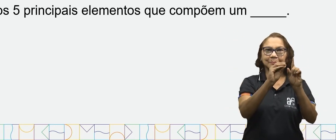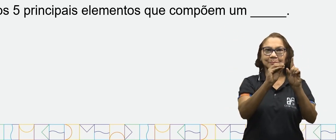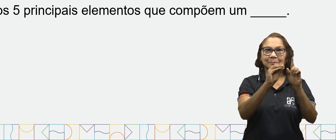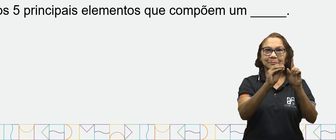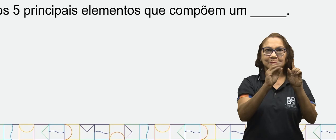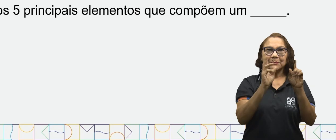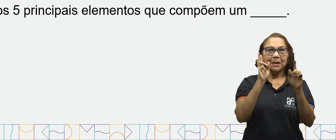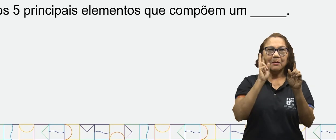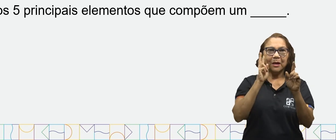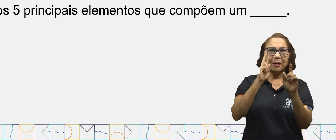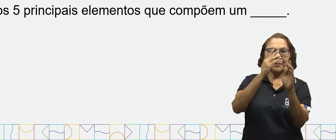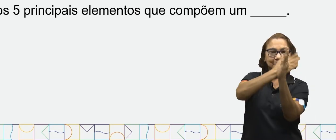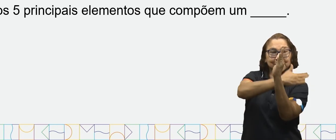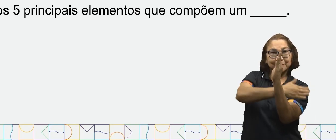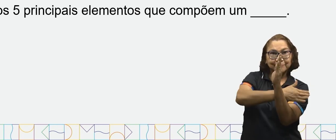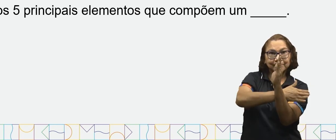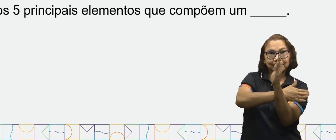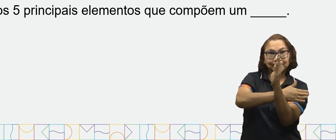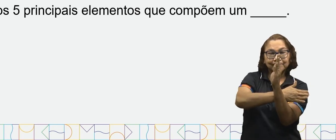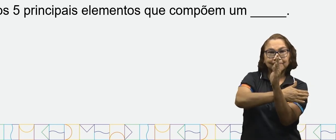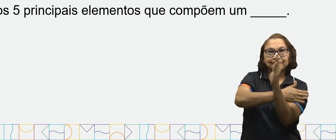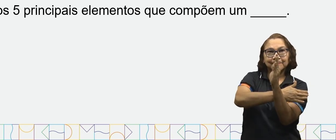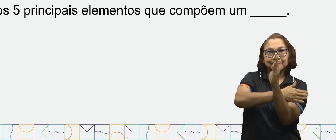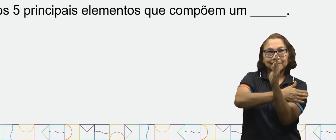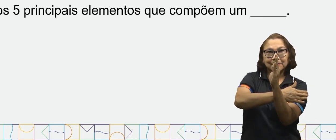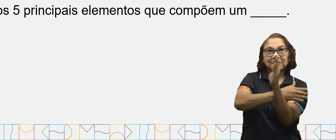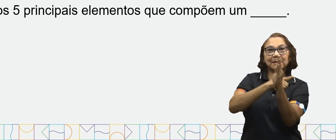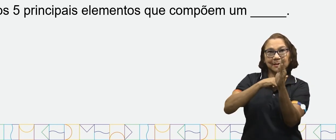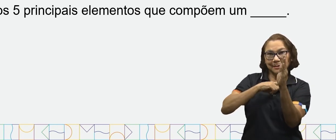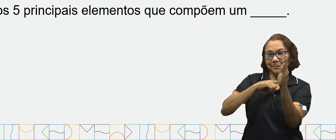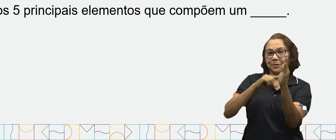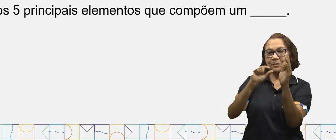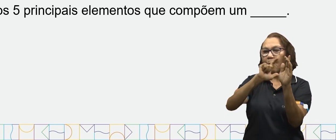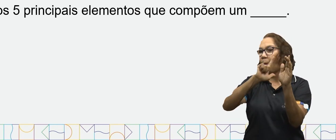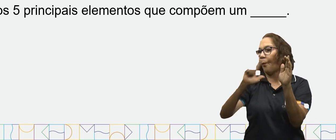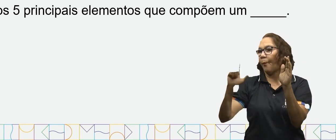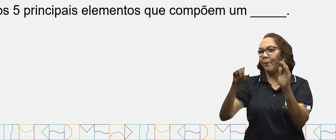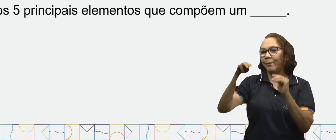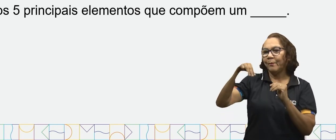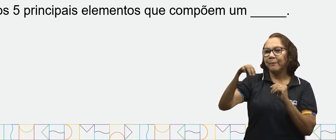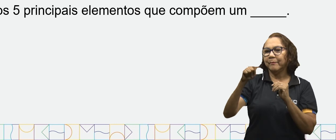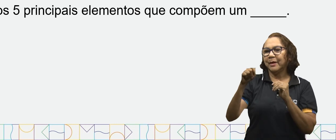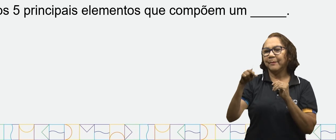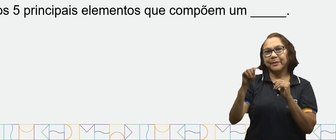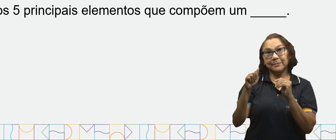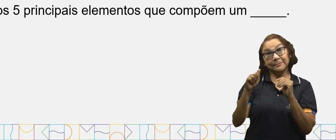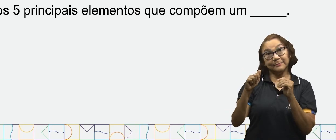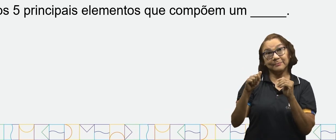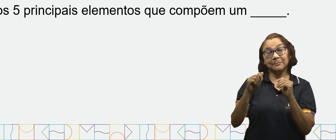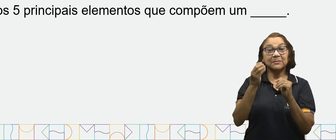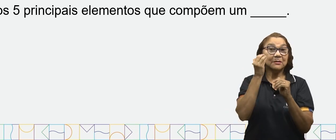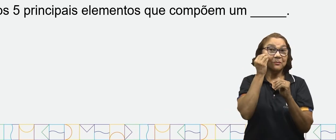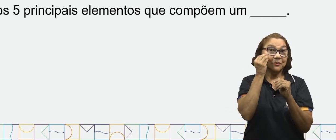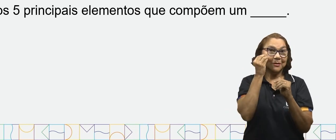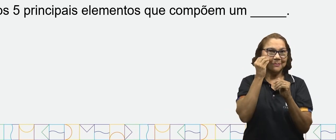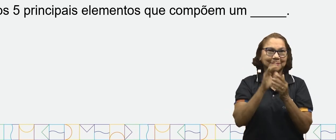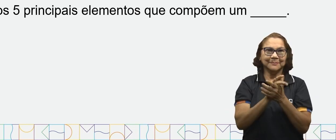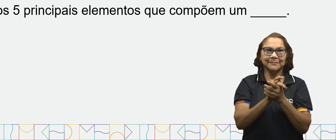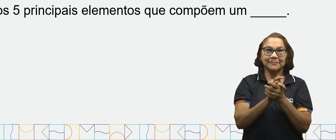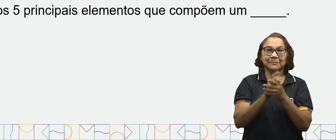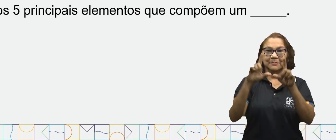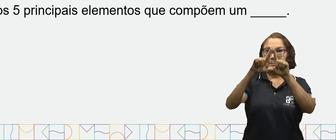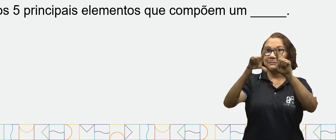S. Muito bem. Vamos para a atividade 3. Complete as lacunas do texto com as seguintes